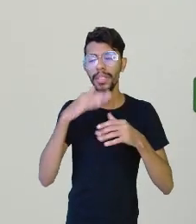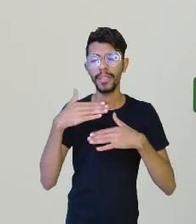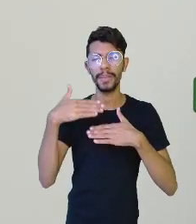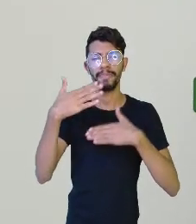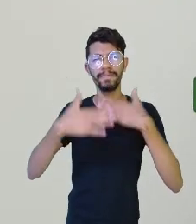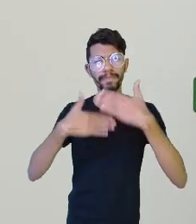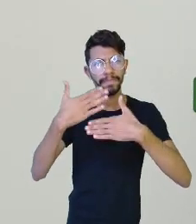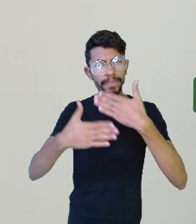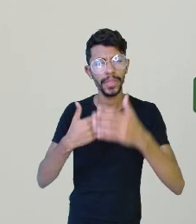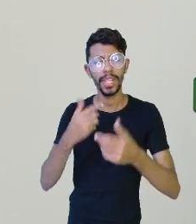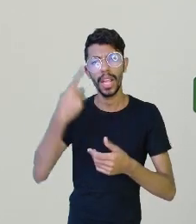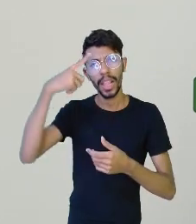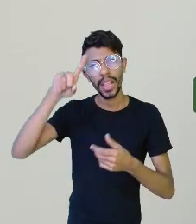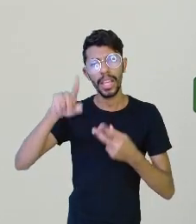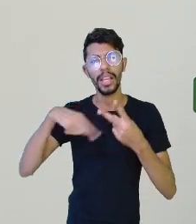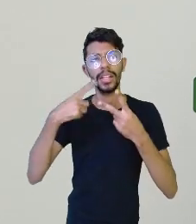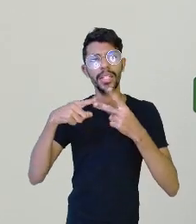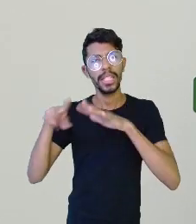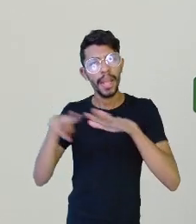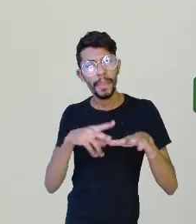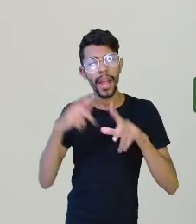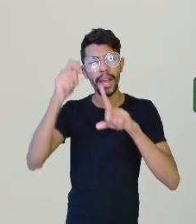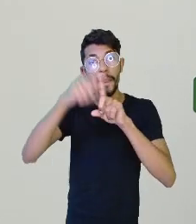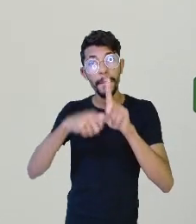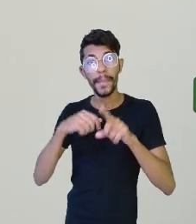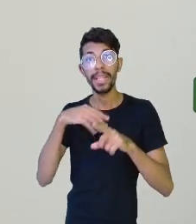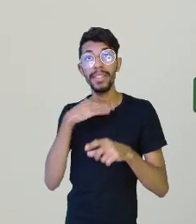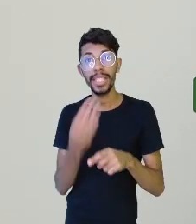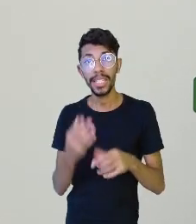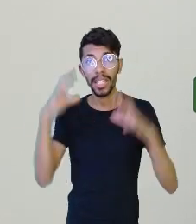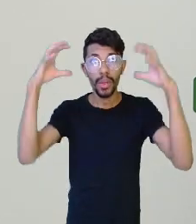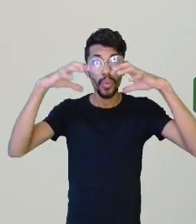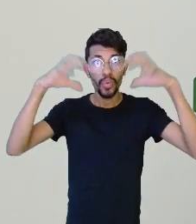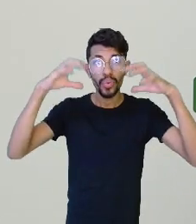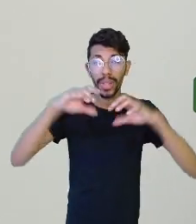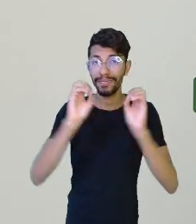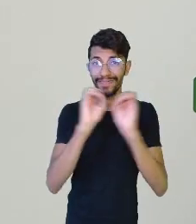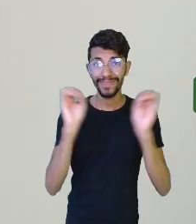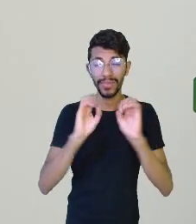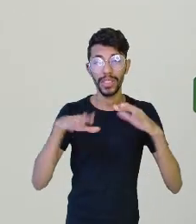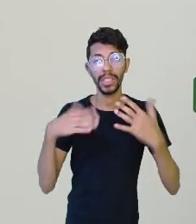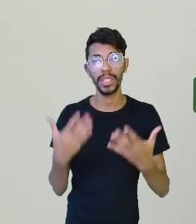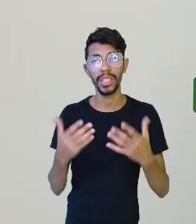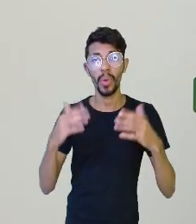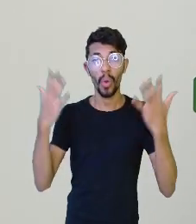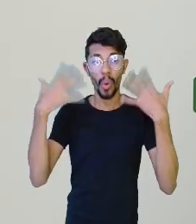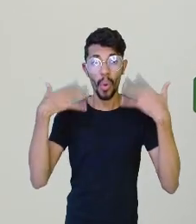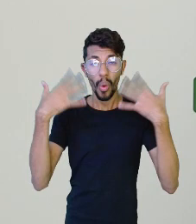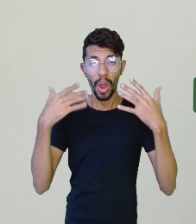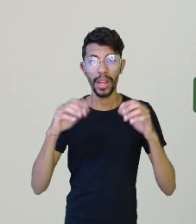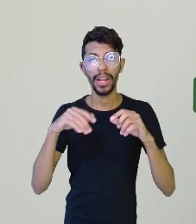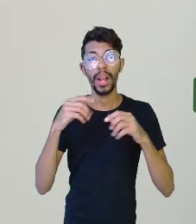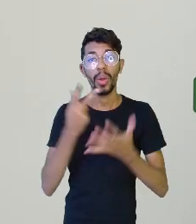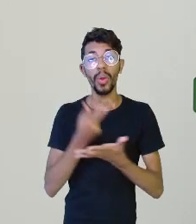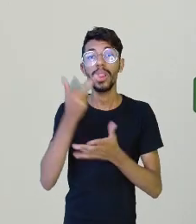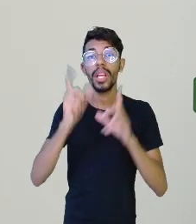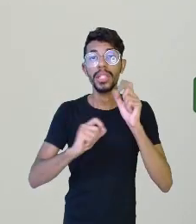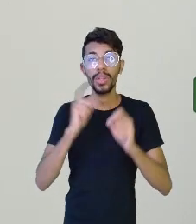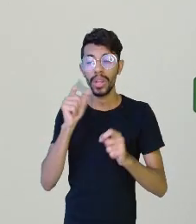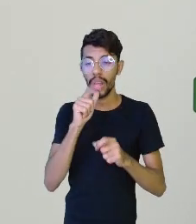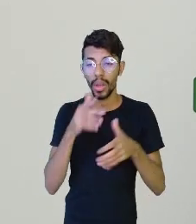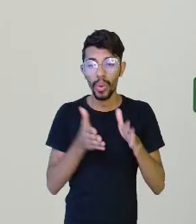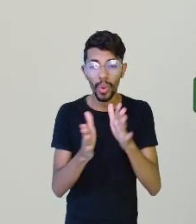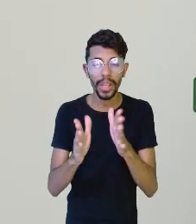dias, semanas, meses sem chuva e o calor intenso, ele vem a secar, o que causa